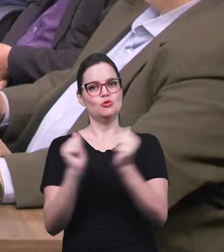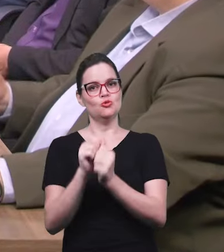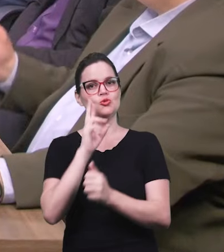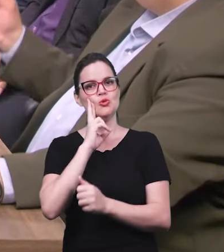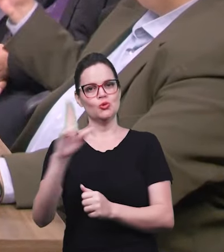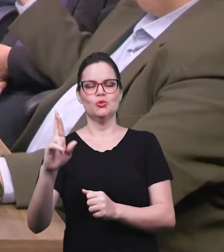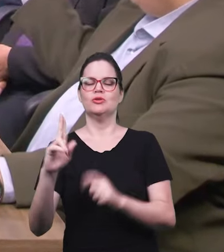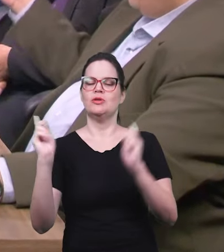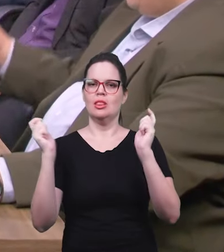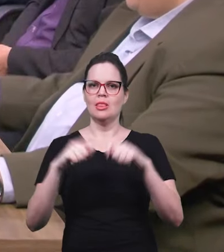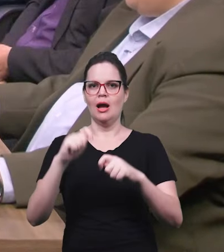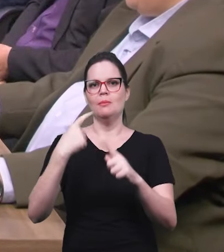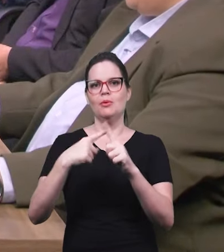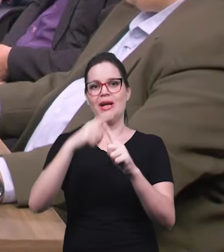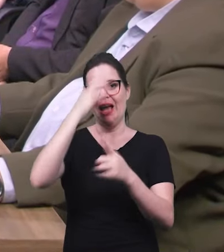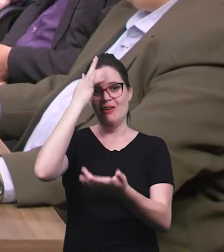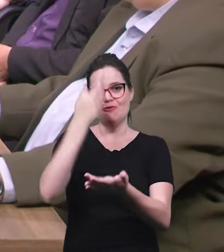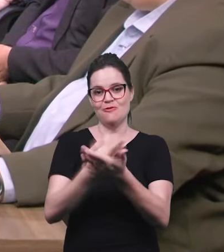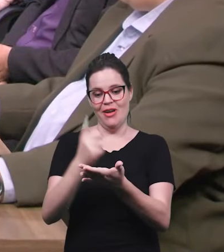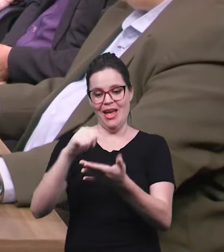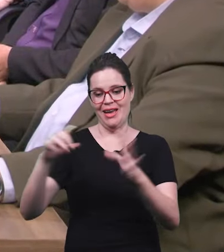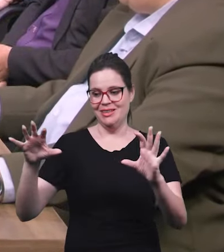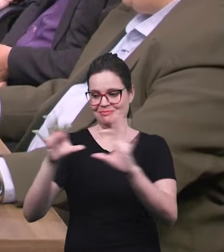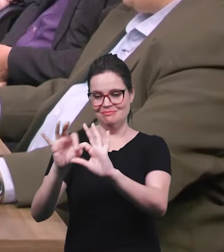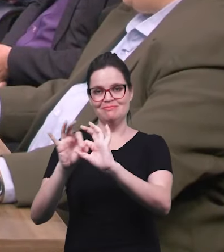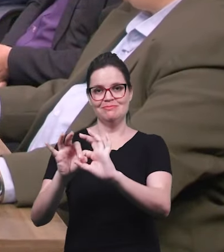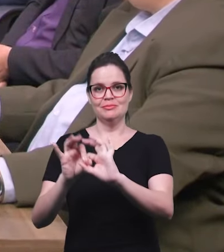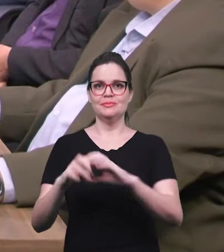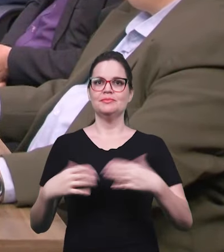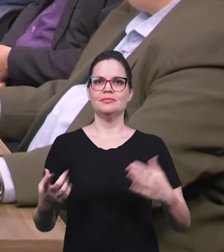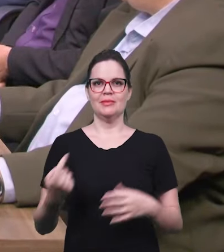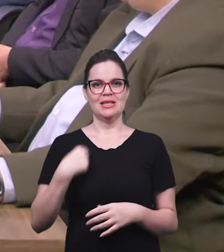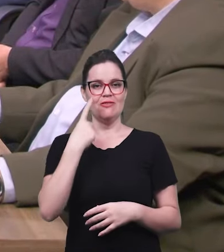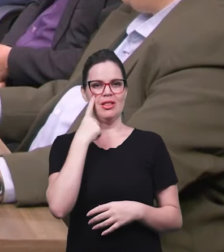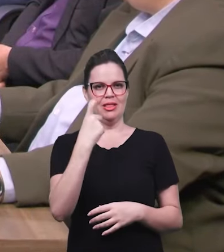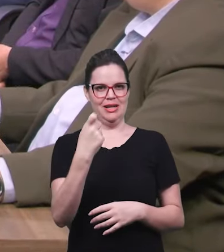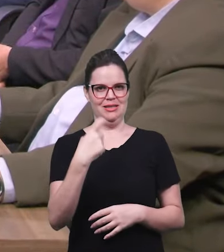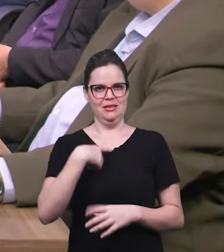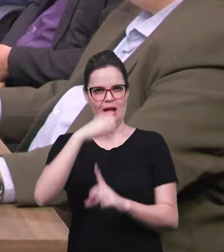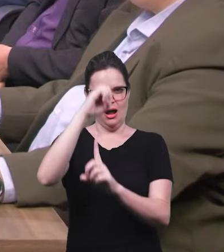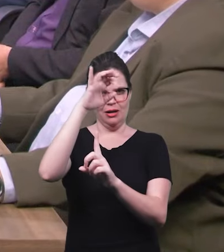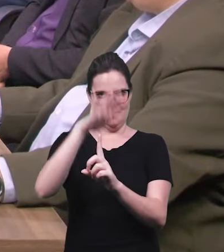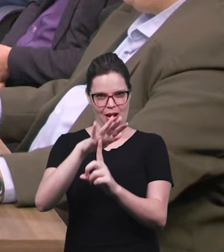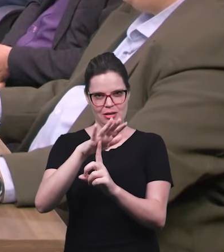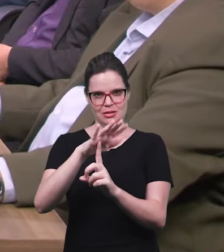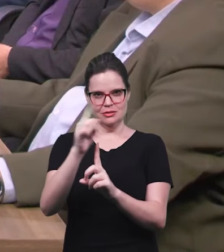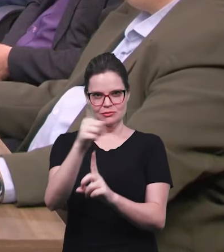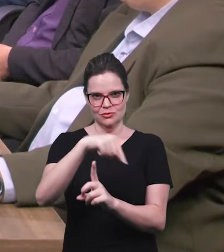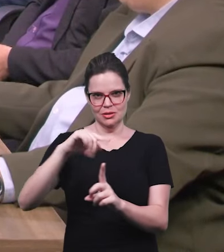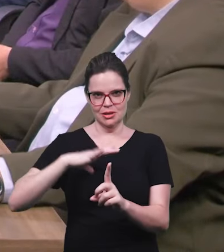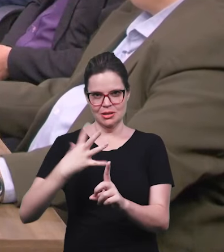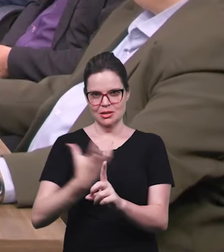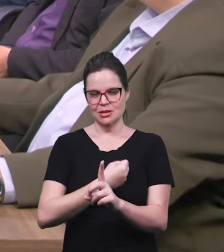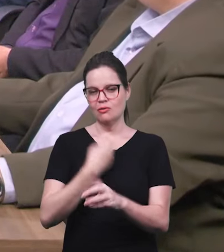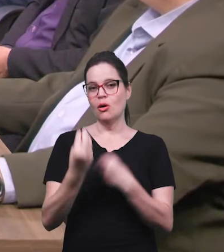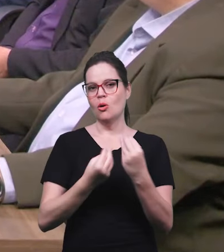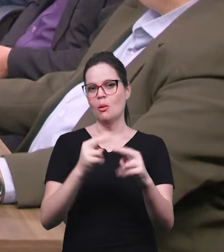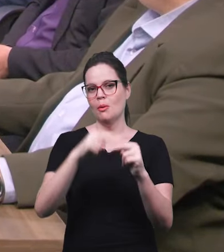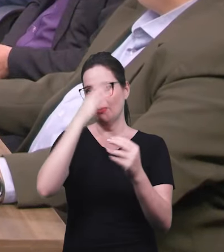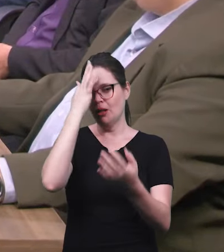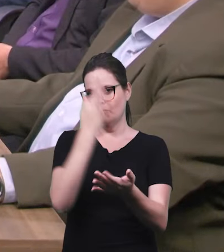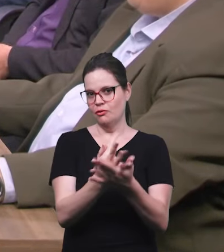Isso é interessante, dentro desse contexto aí, você repara o seguinte: pela graça sois salvos, por meio da fé. Então